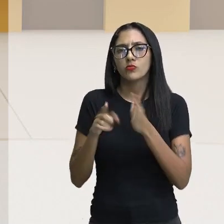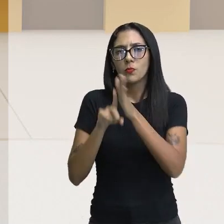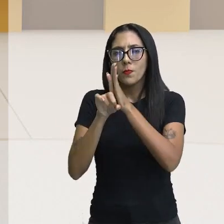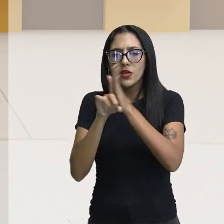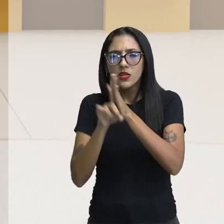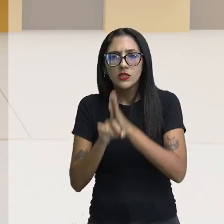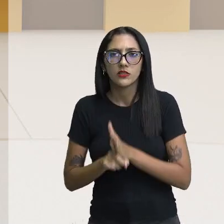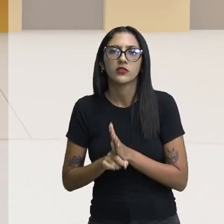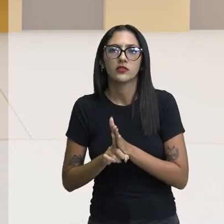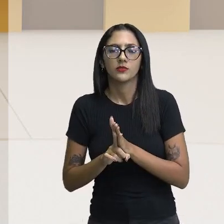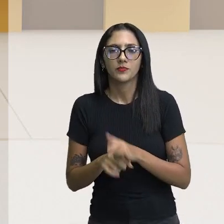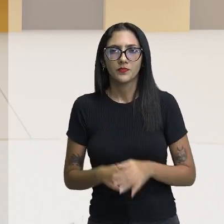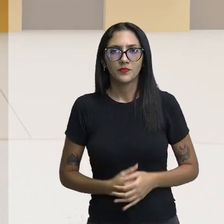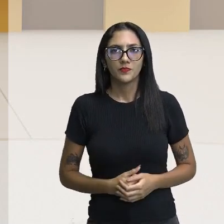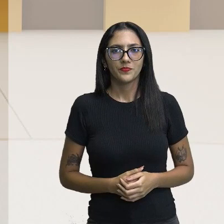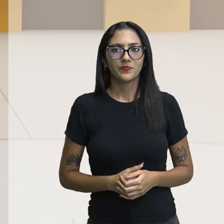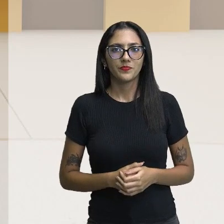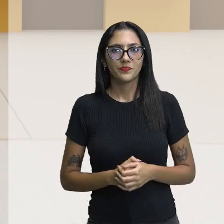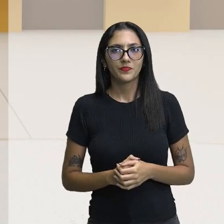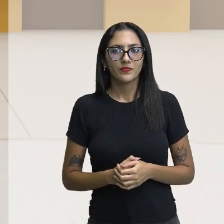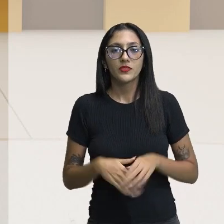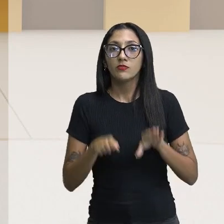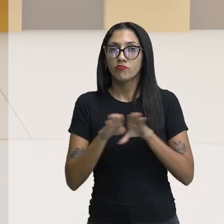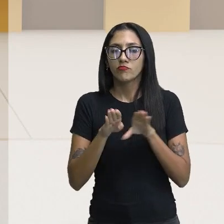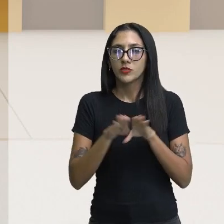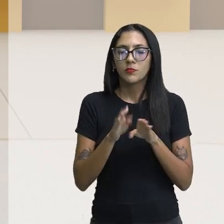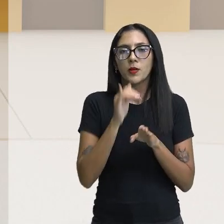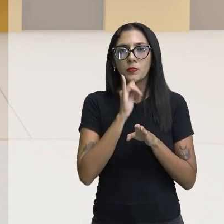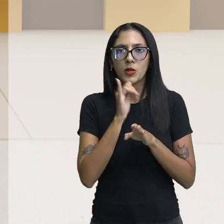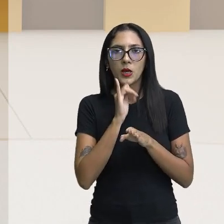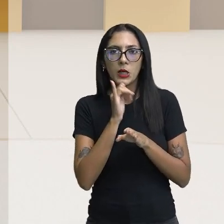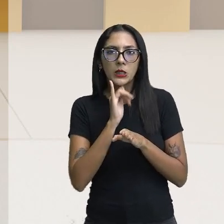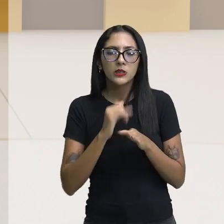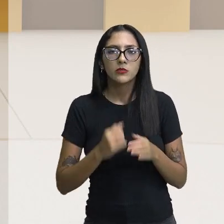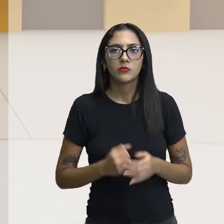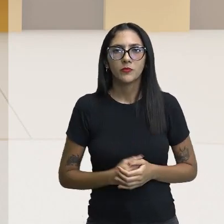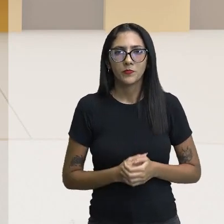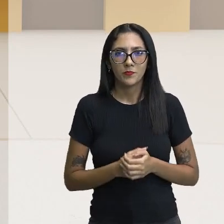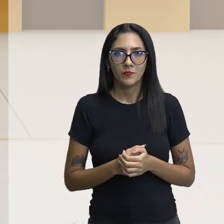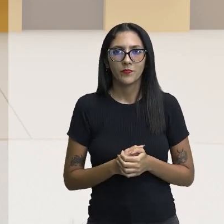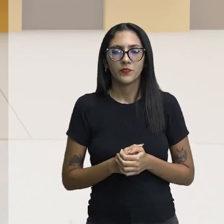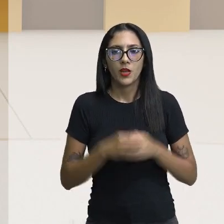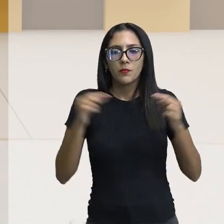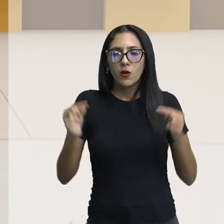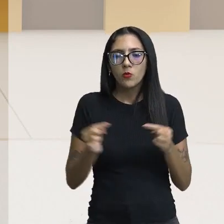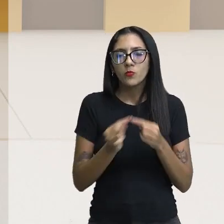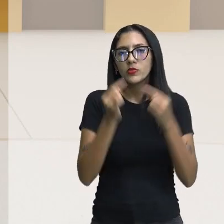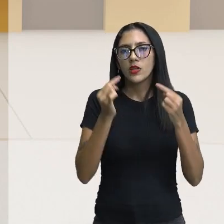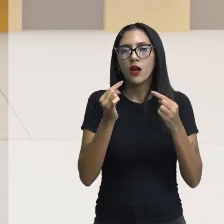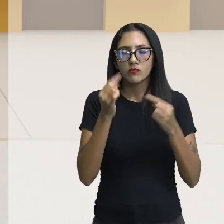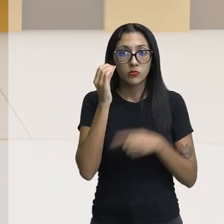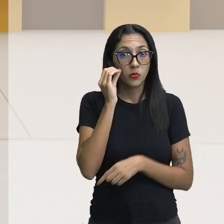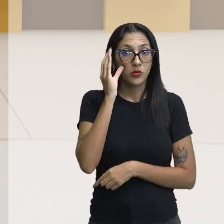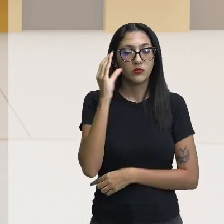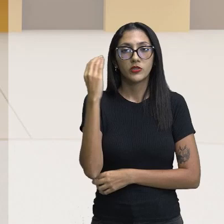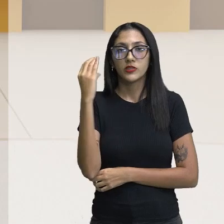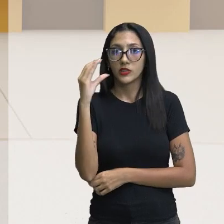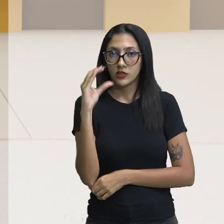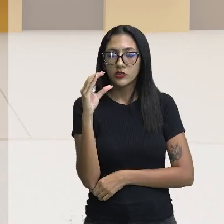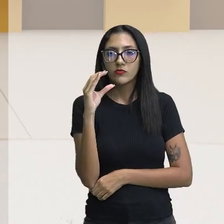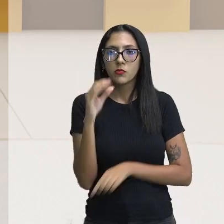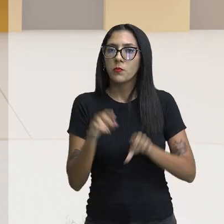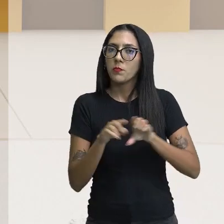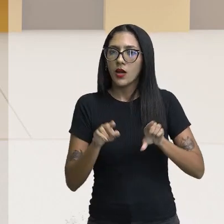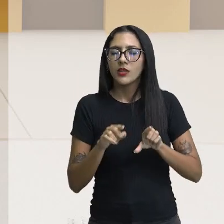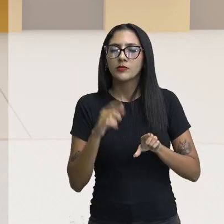pesquisas, justamente também para o confronto com o conhecimento científico, mas é um confronto no sentido